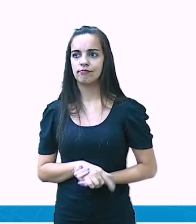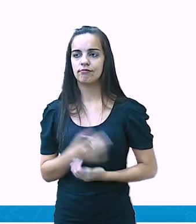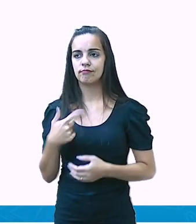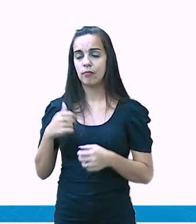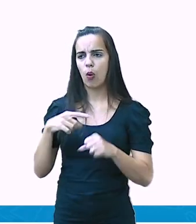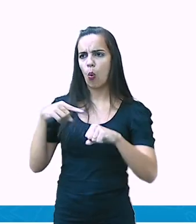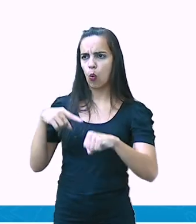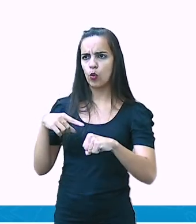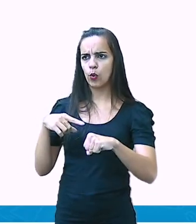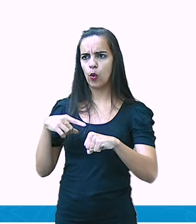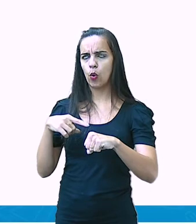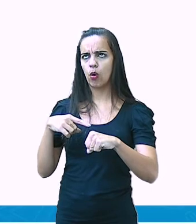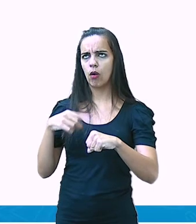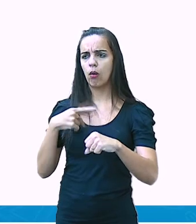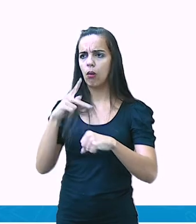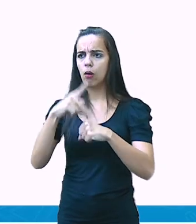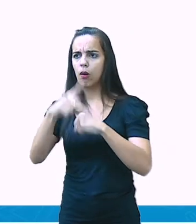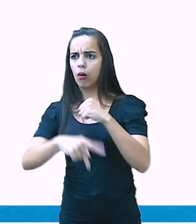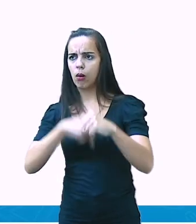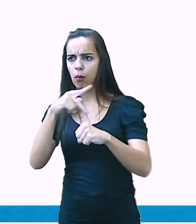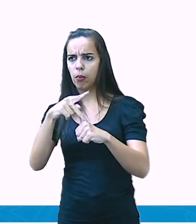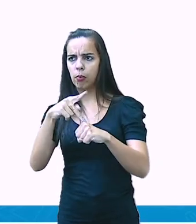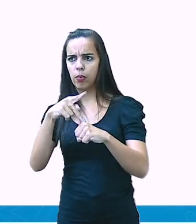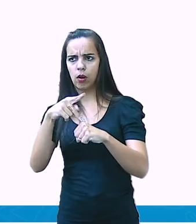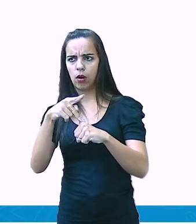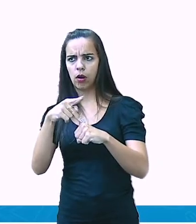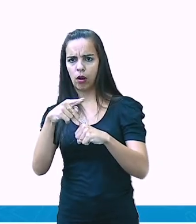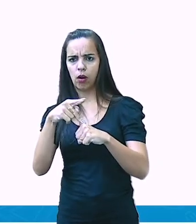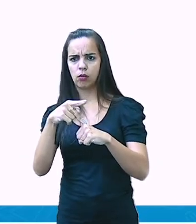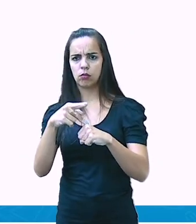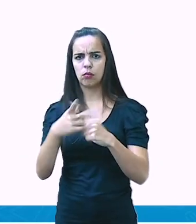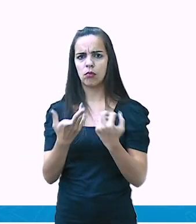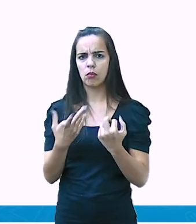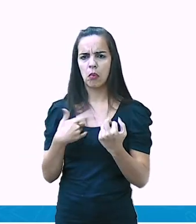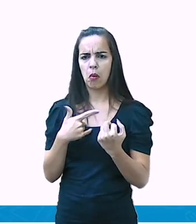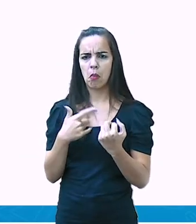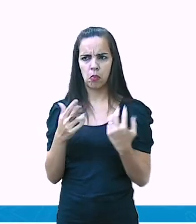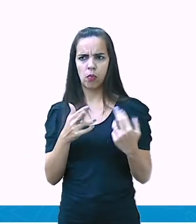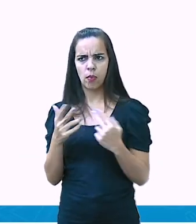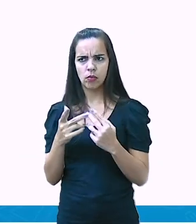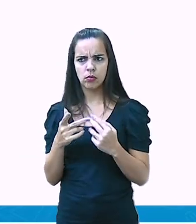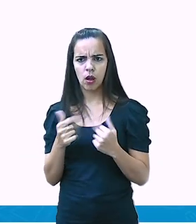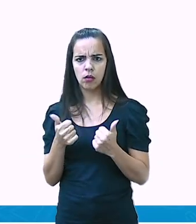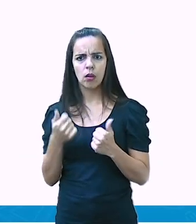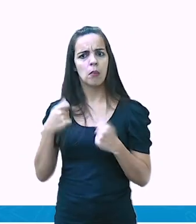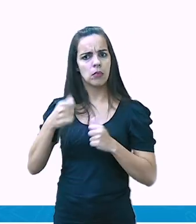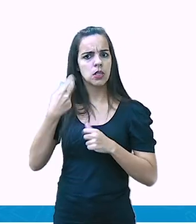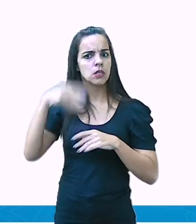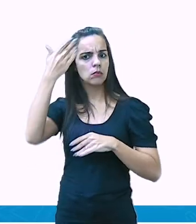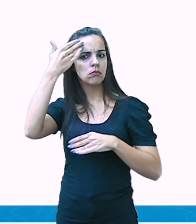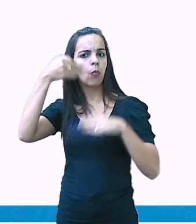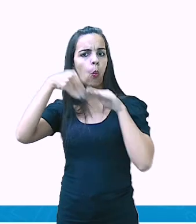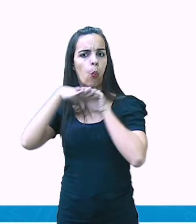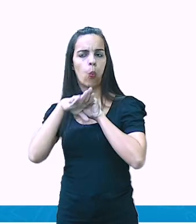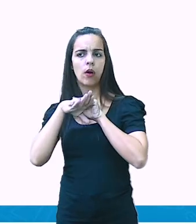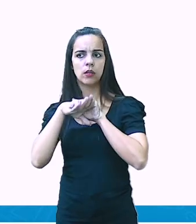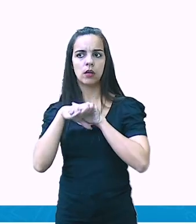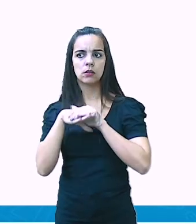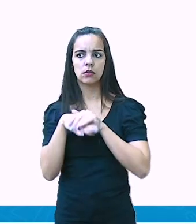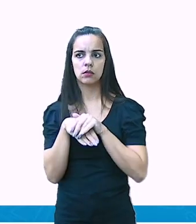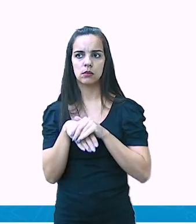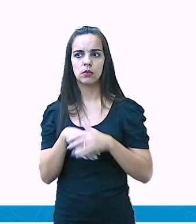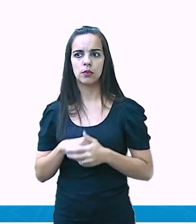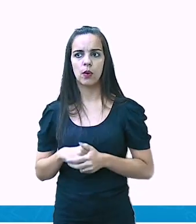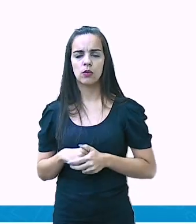Núcleo, prótons, nêutrons. Se eu somo os dois, eu tenho o valor da massa do átomo. É isso mesmo. É assim que você tem que memorizar. Lembrando